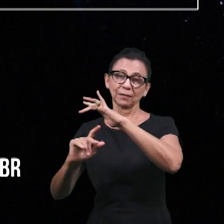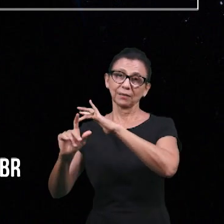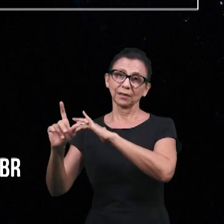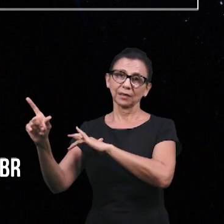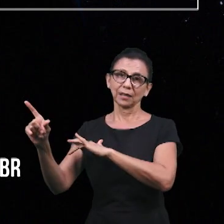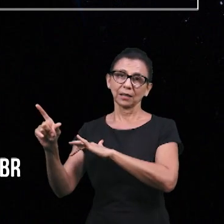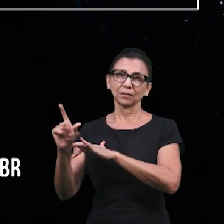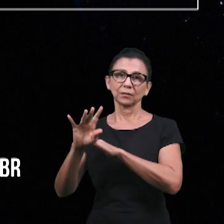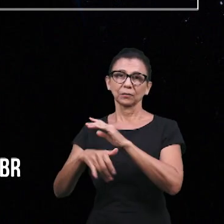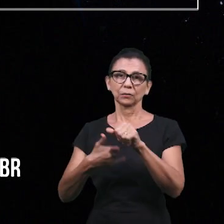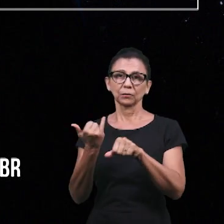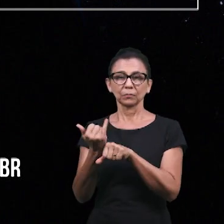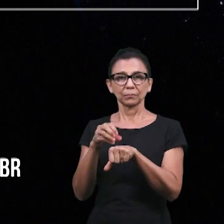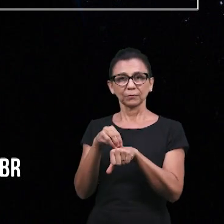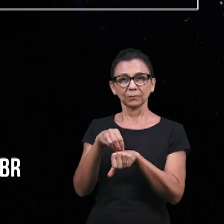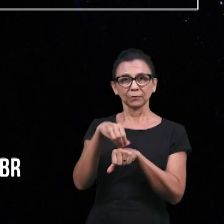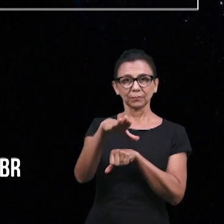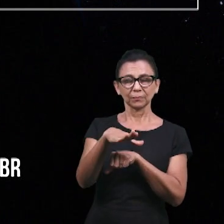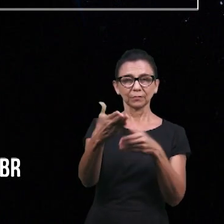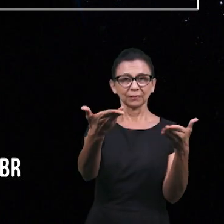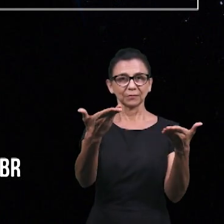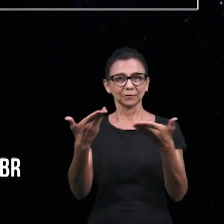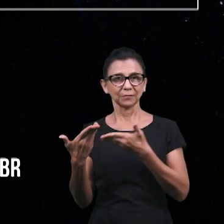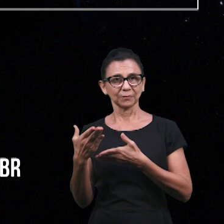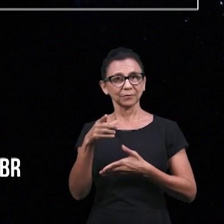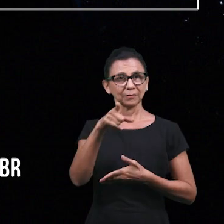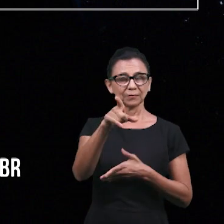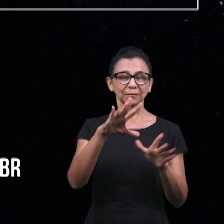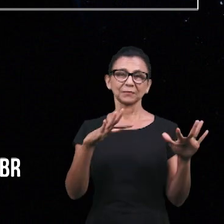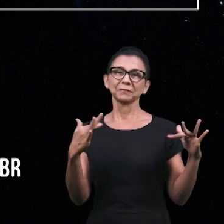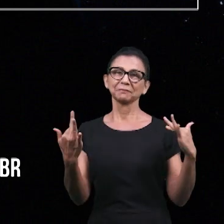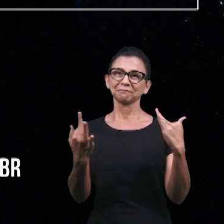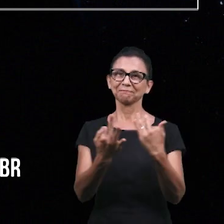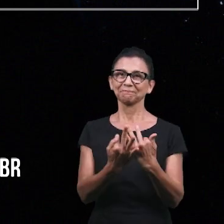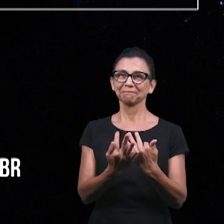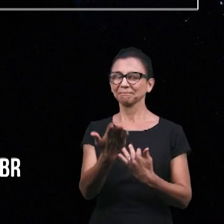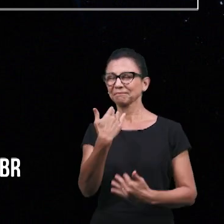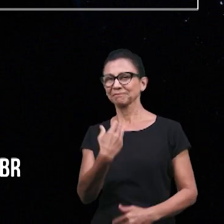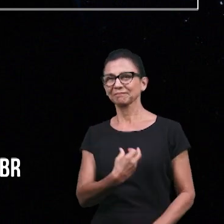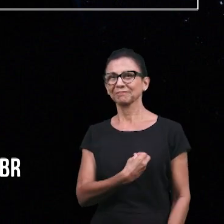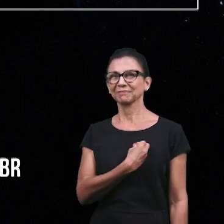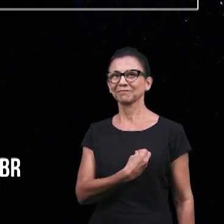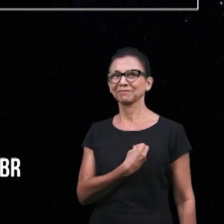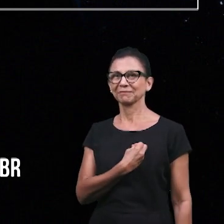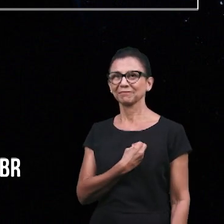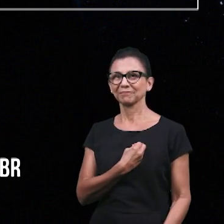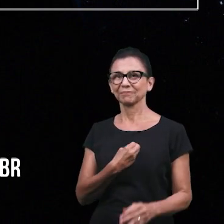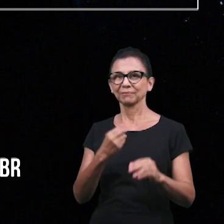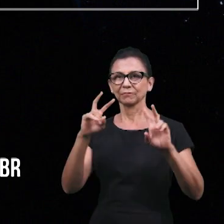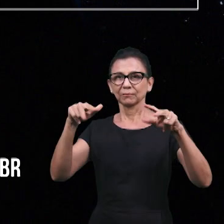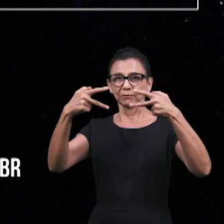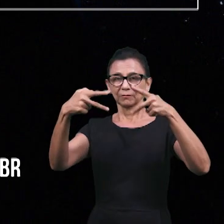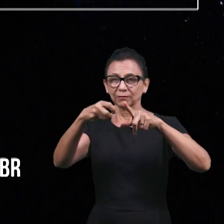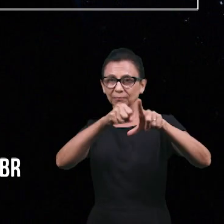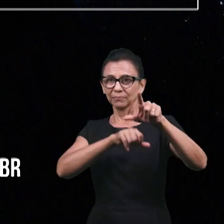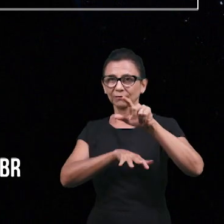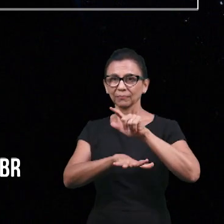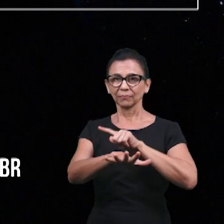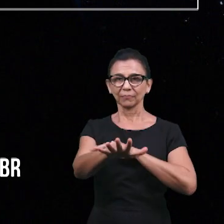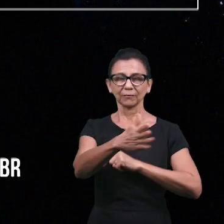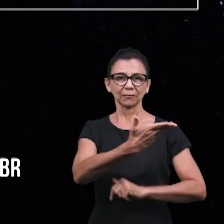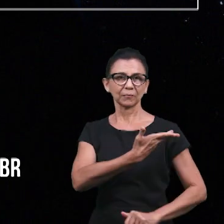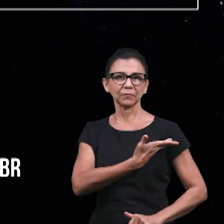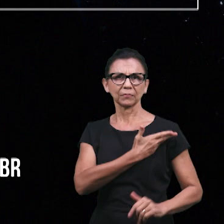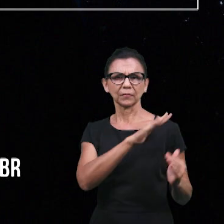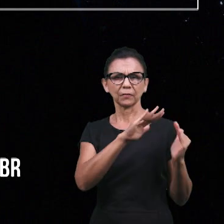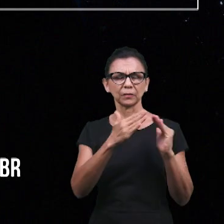Eterno, transmitido por esse canal. Convidamos você e sua família para participarem. Compartilhe esse link, passe para